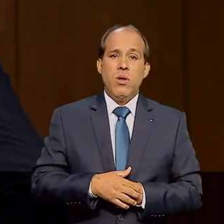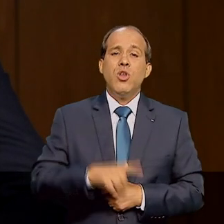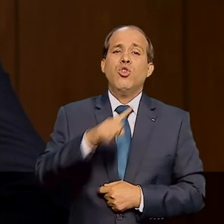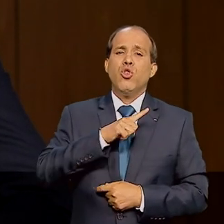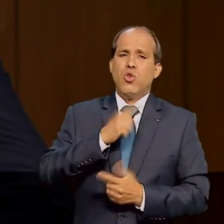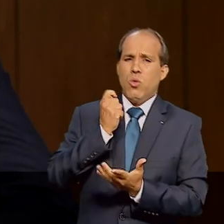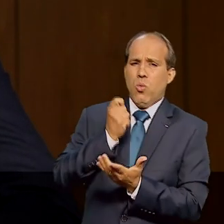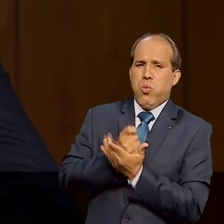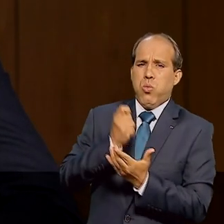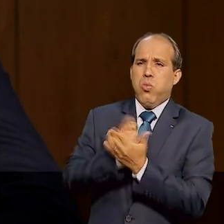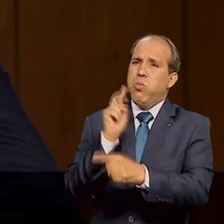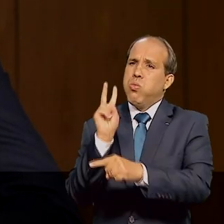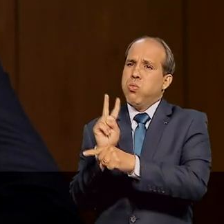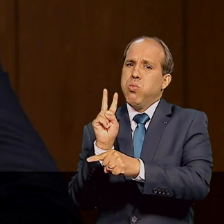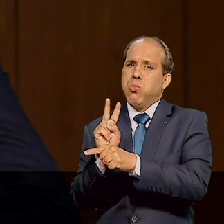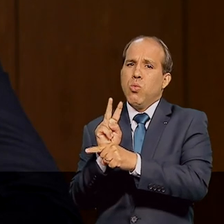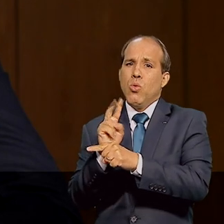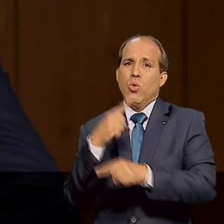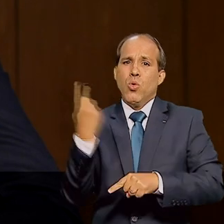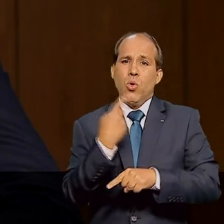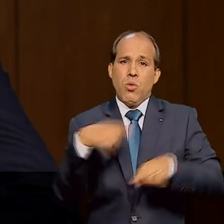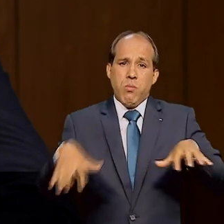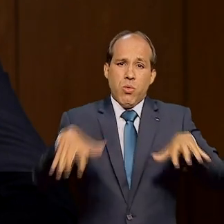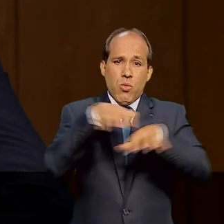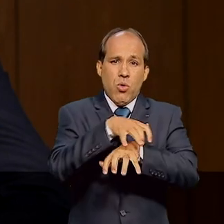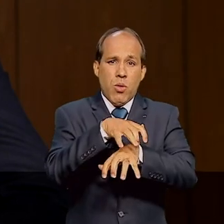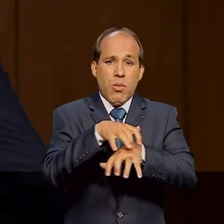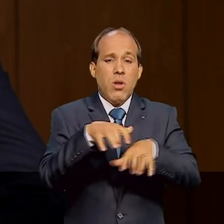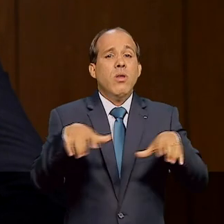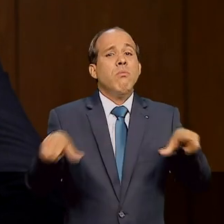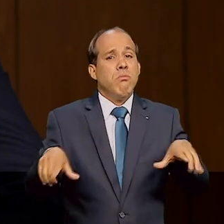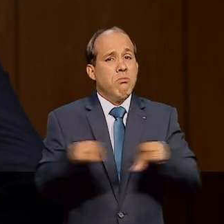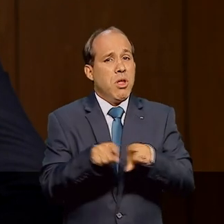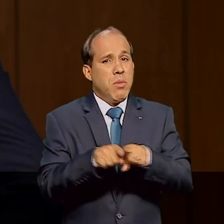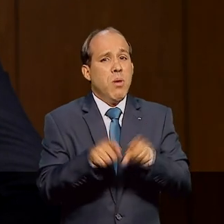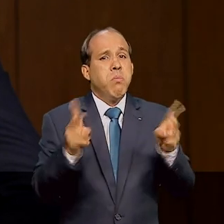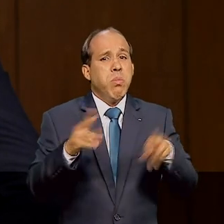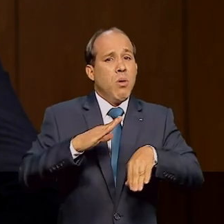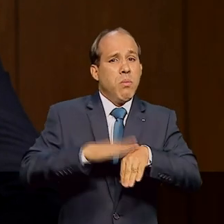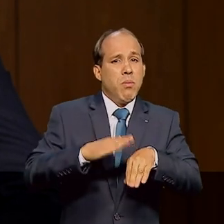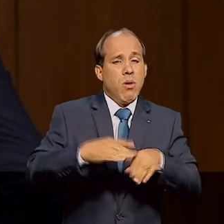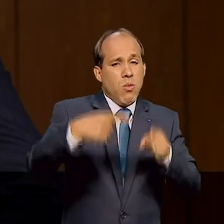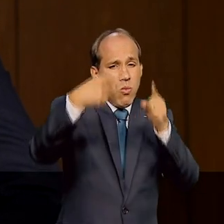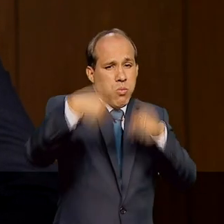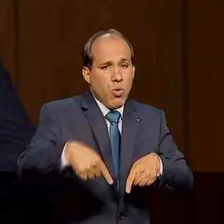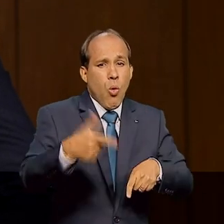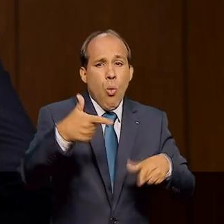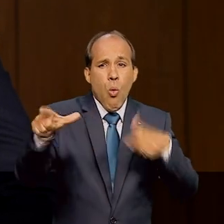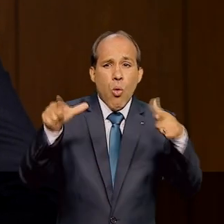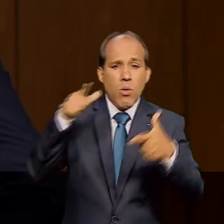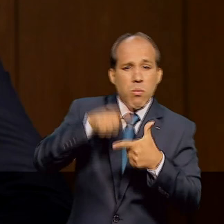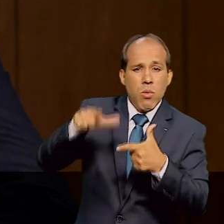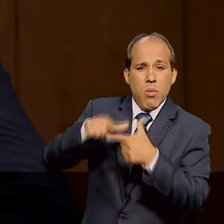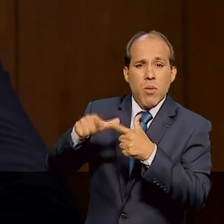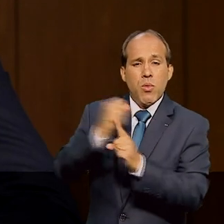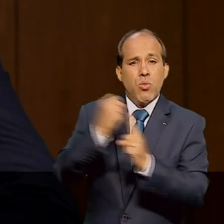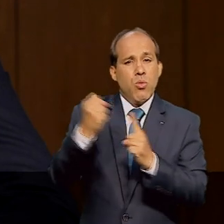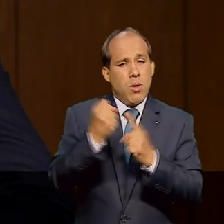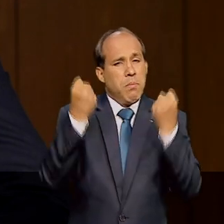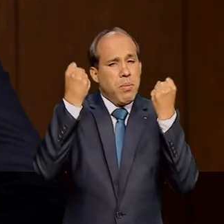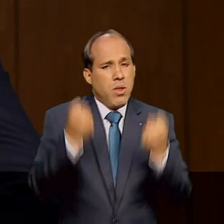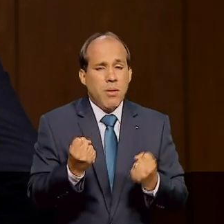que enfrentamos temos a obrigação de preservar nossos biomas e ao mesmo tempo precisamos enfrentar